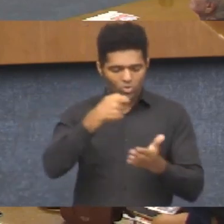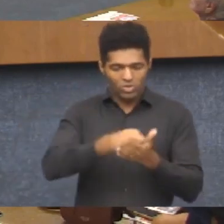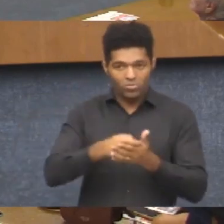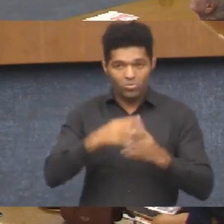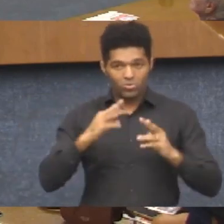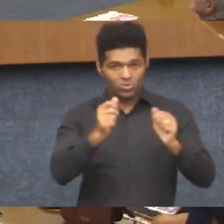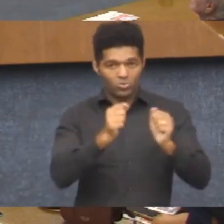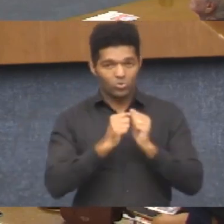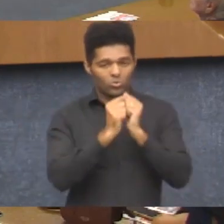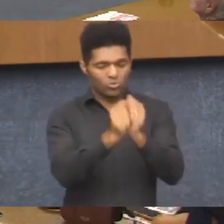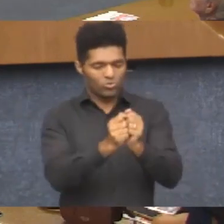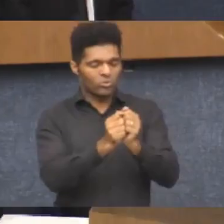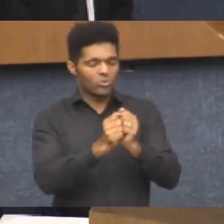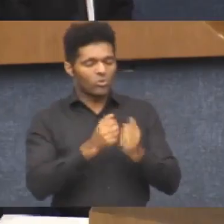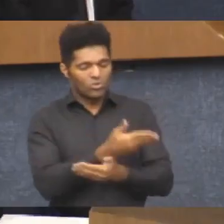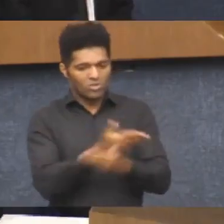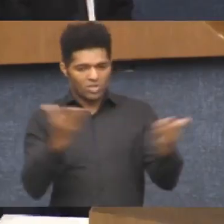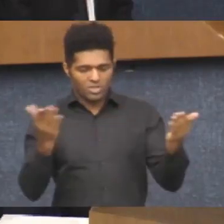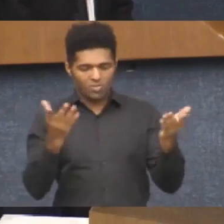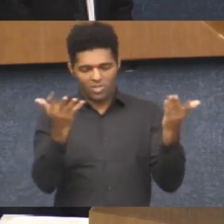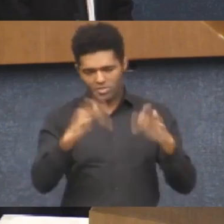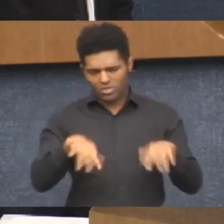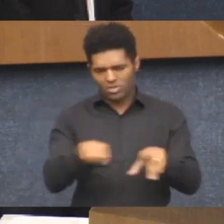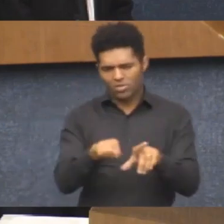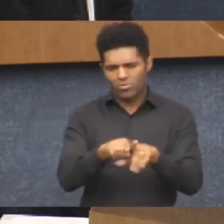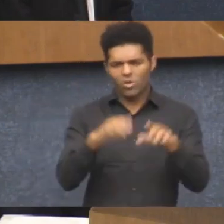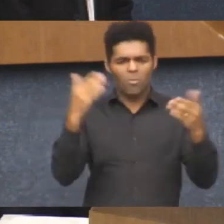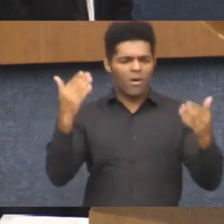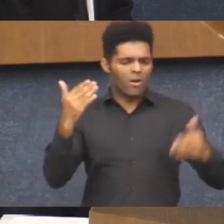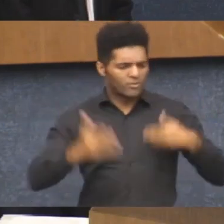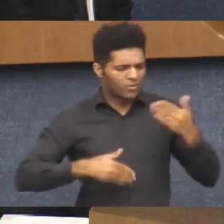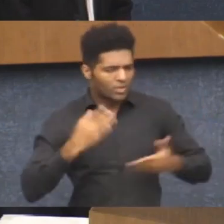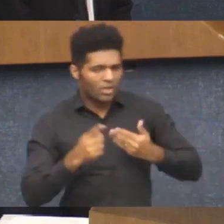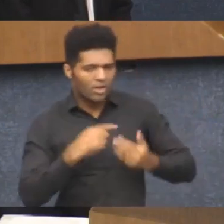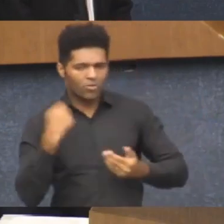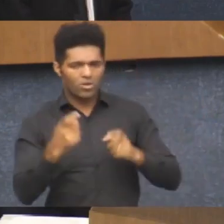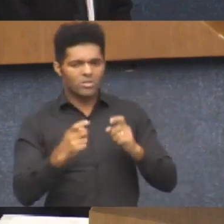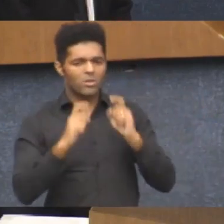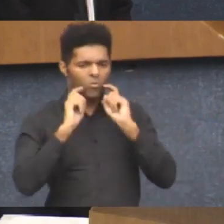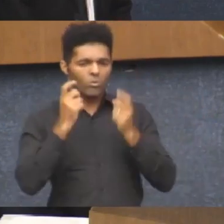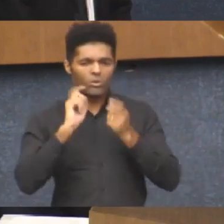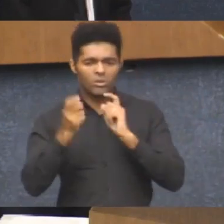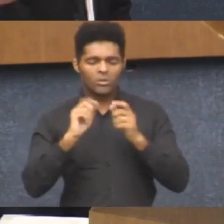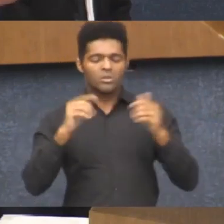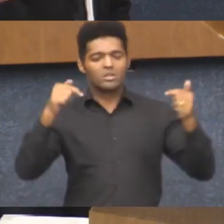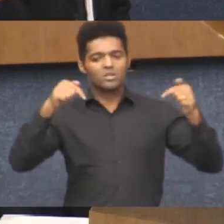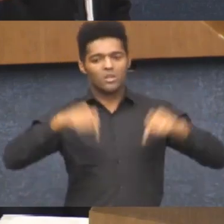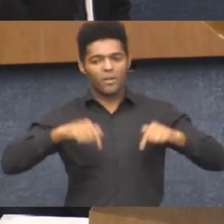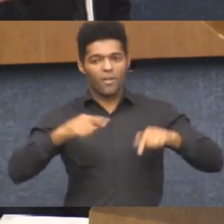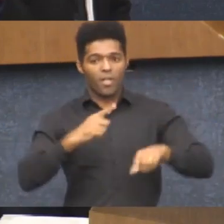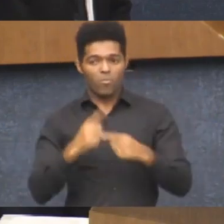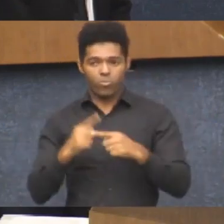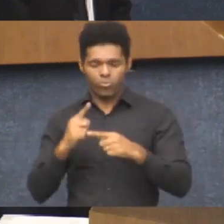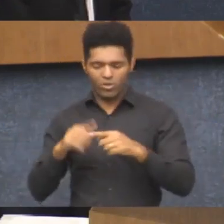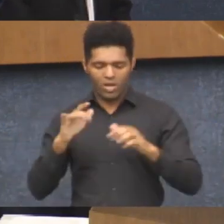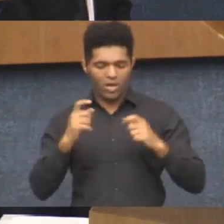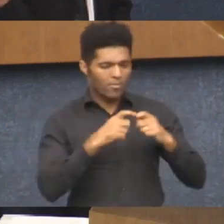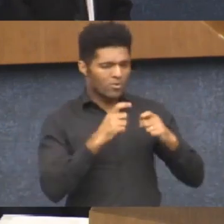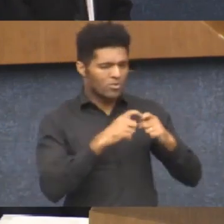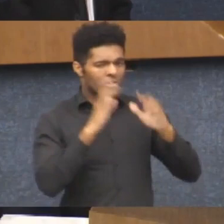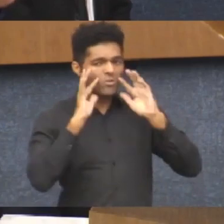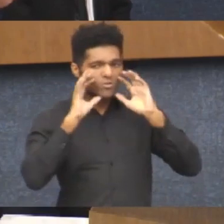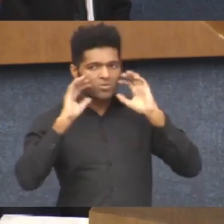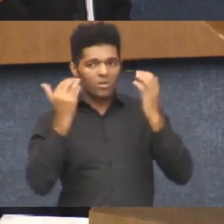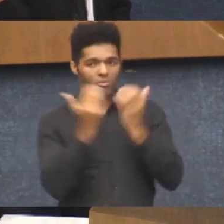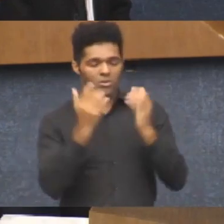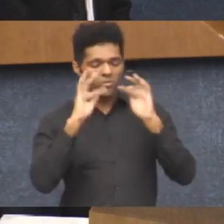Horizonte. Para finalizar, gente, uma alegria também muito grande a gente estar aqui reunido, porque a medicina de família e comunidade, que começou, às